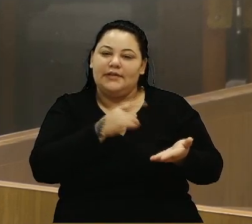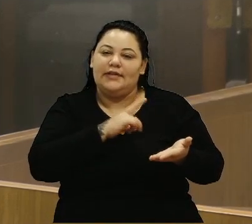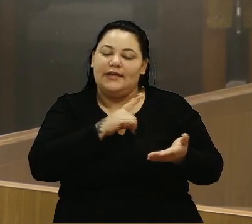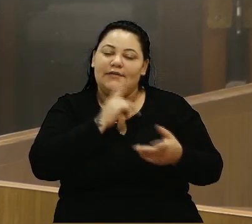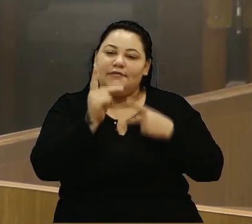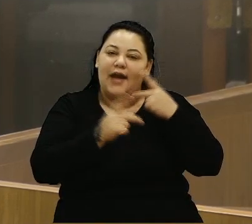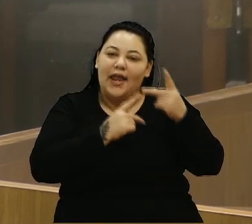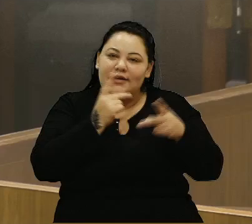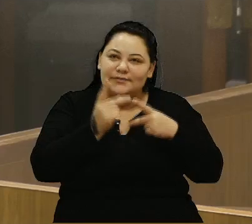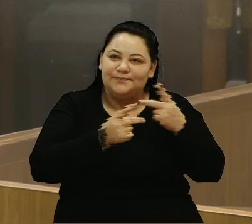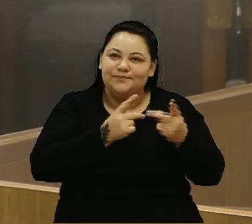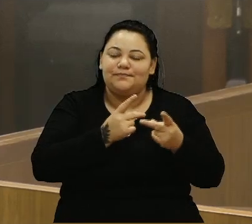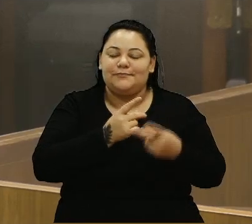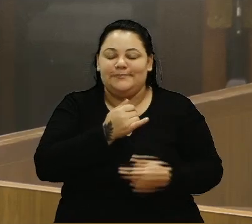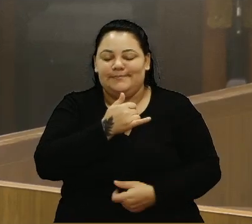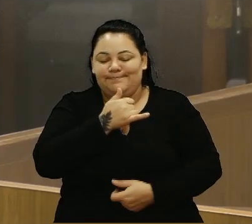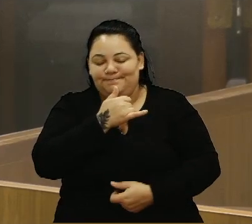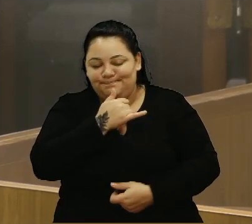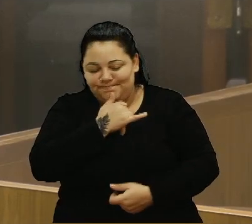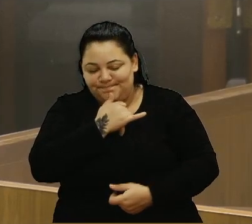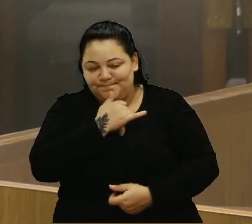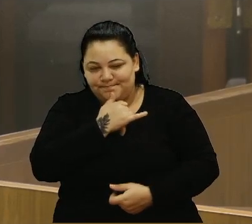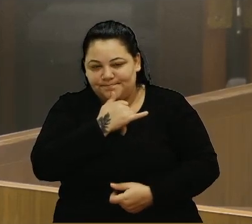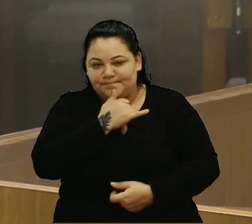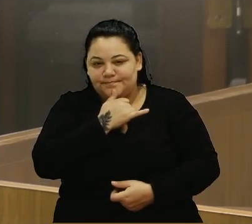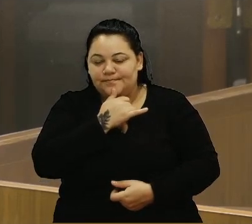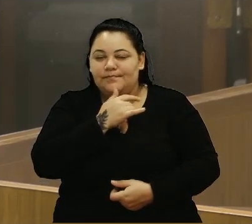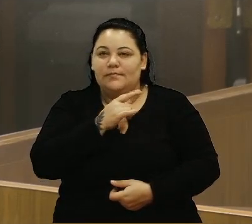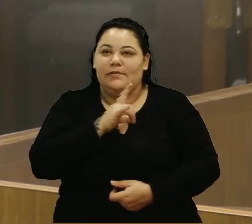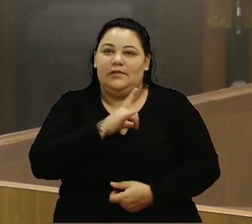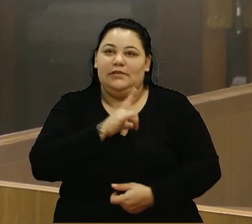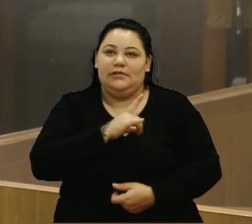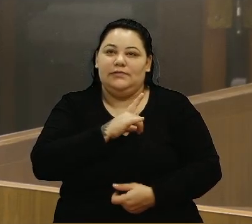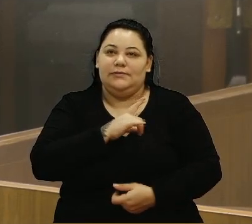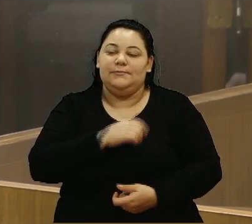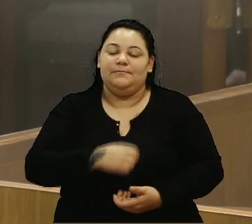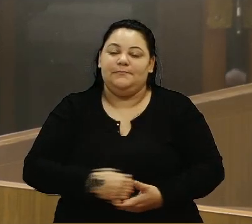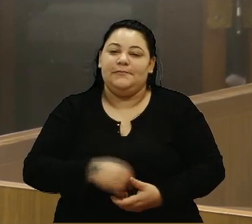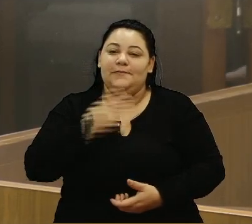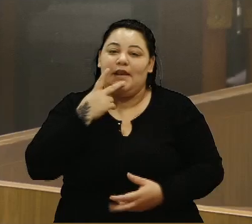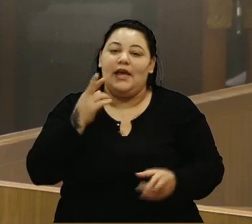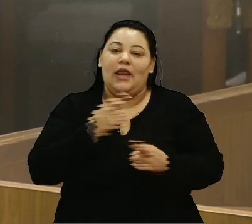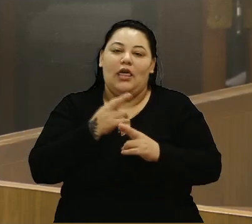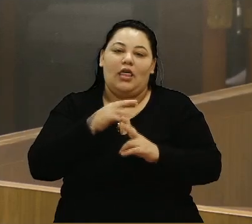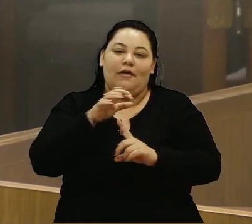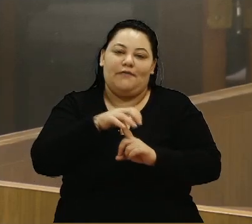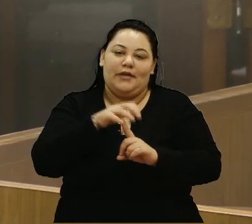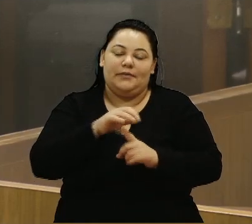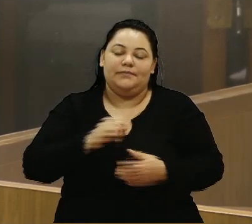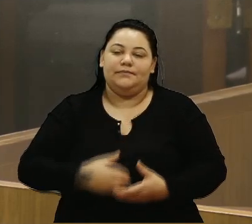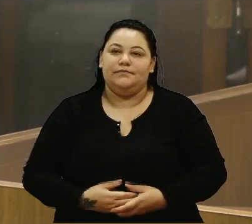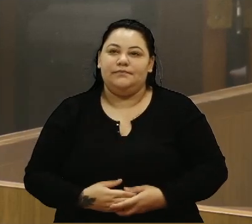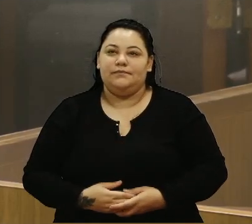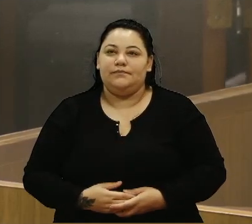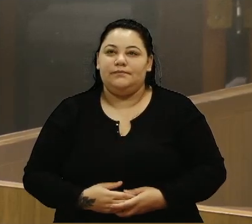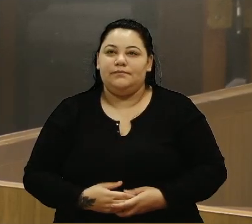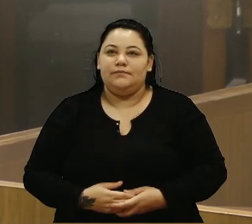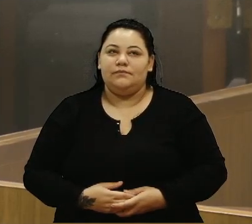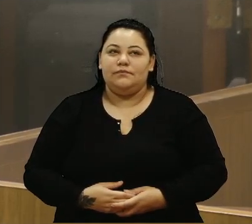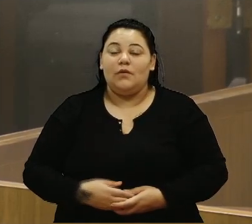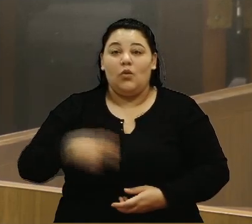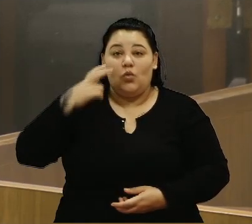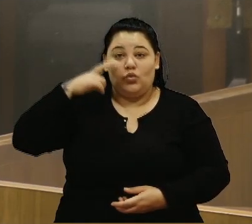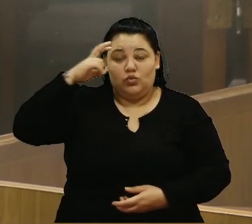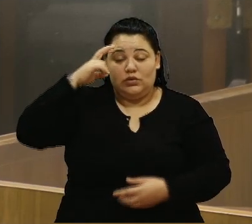que a gente fica triste, os relatos que a gente recebe perante a feira. Ponto de cultura, o hub